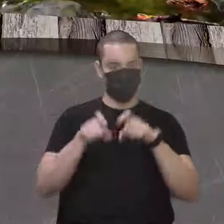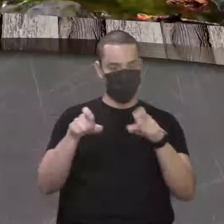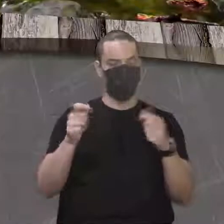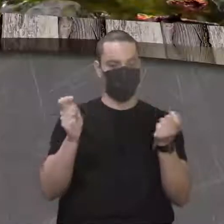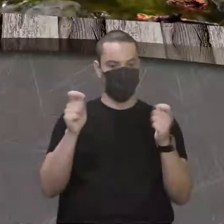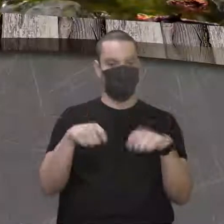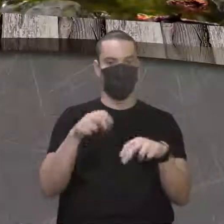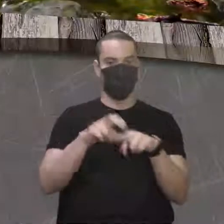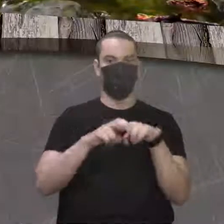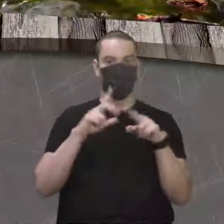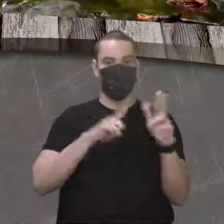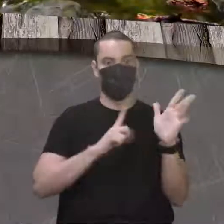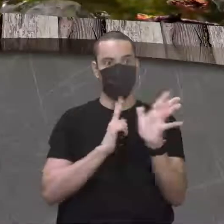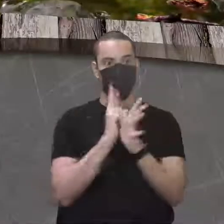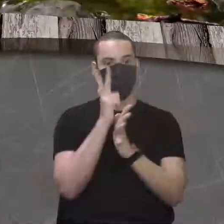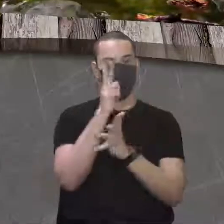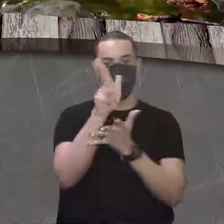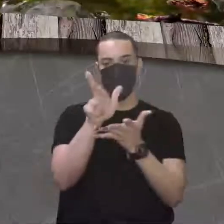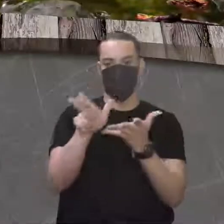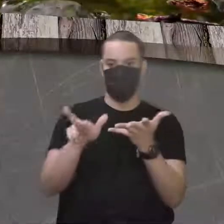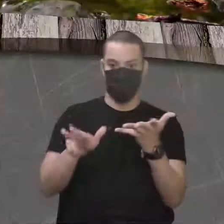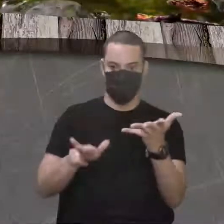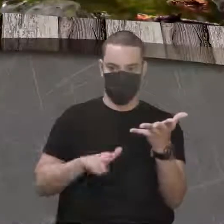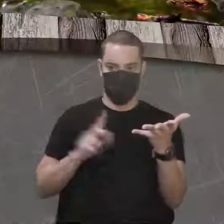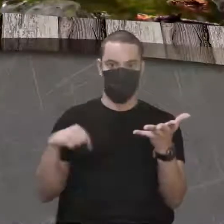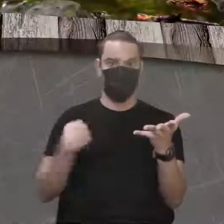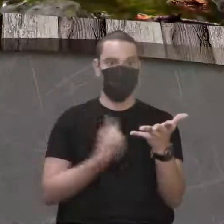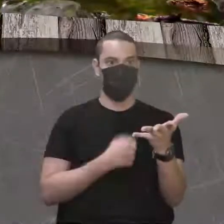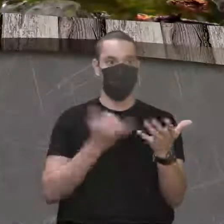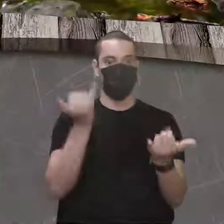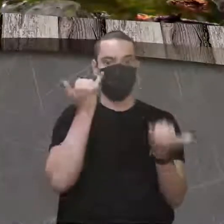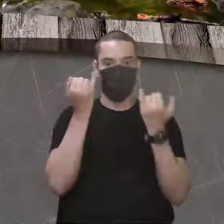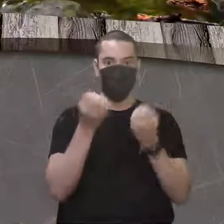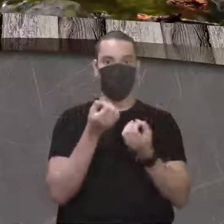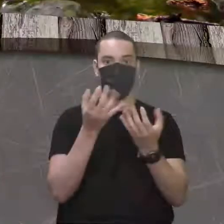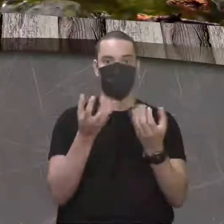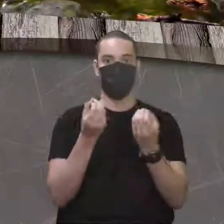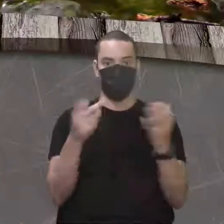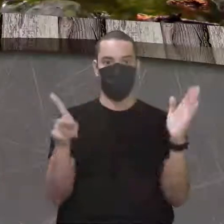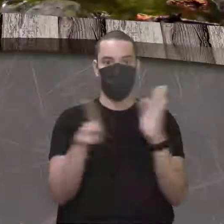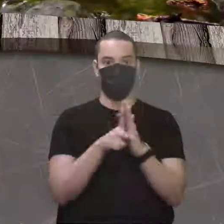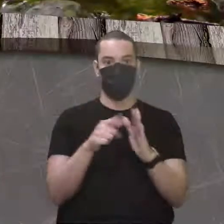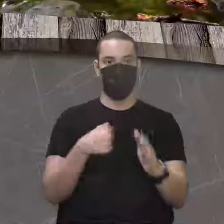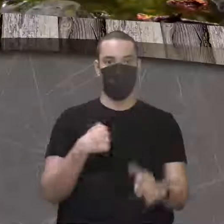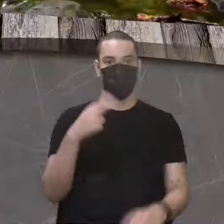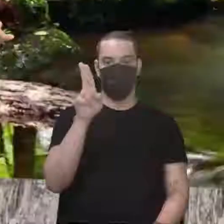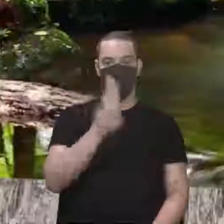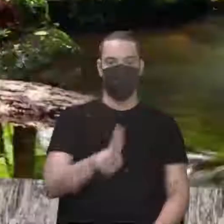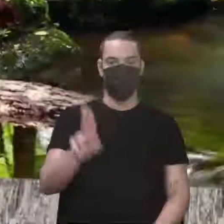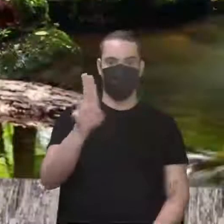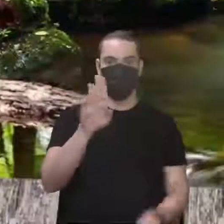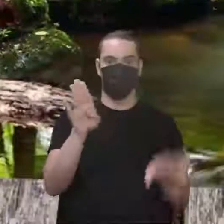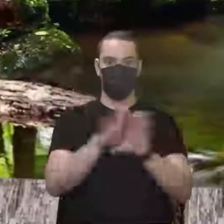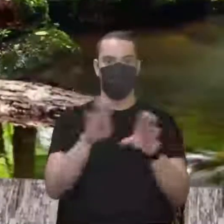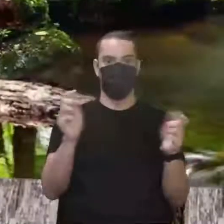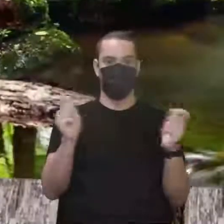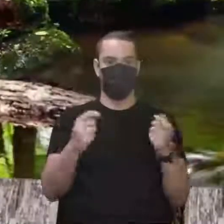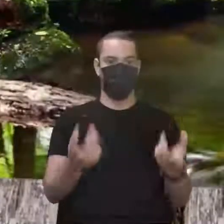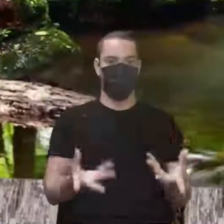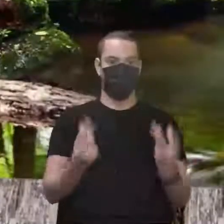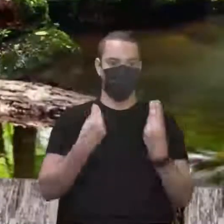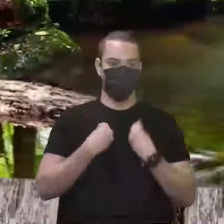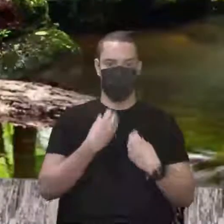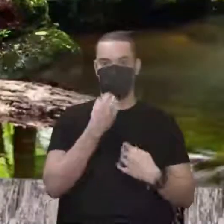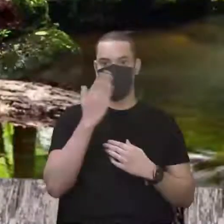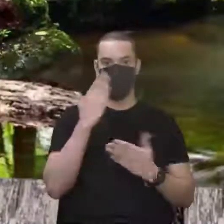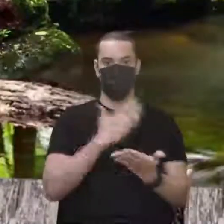Então, existe um leque muito grande, galera, de informações que a gente pode usufruir e nos beneficiar